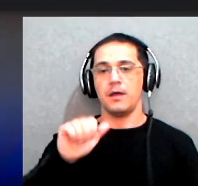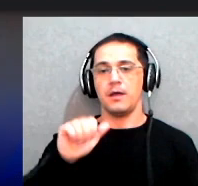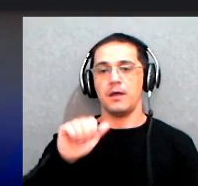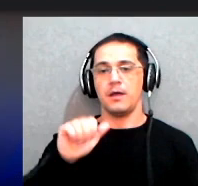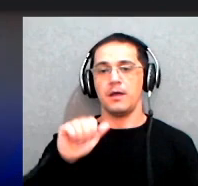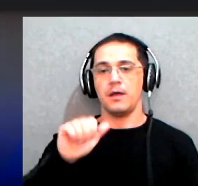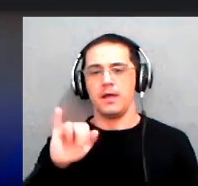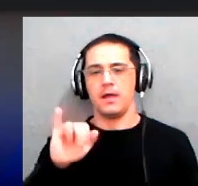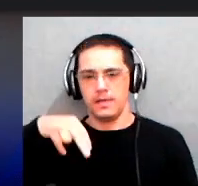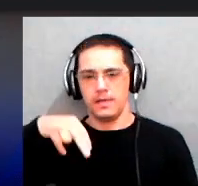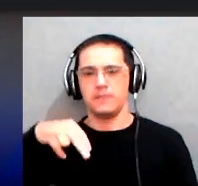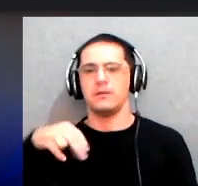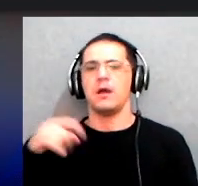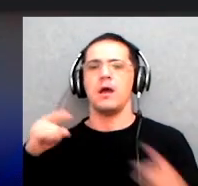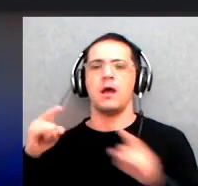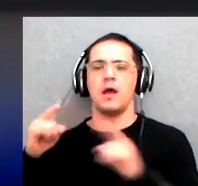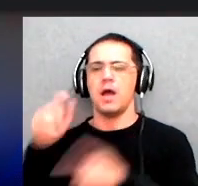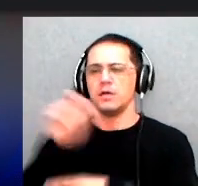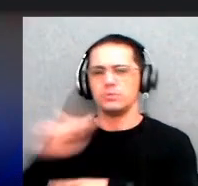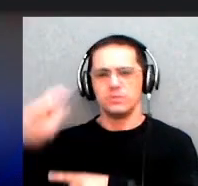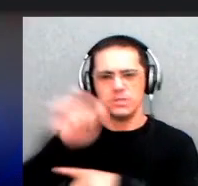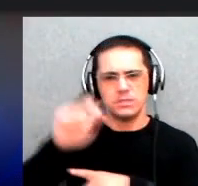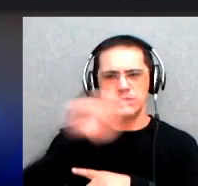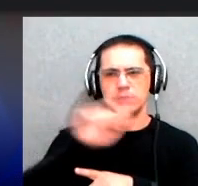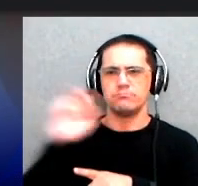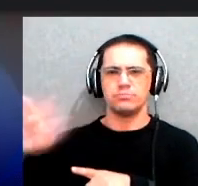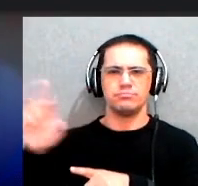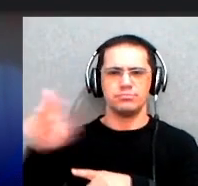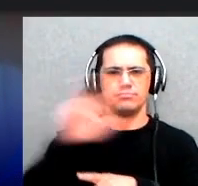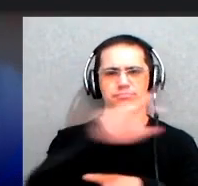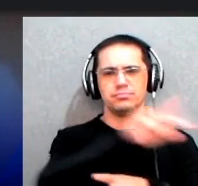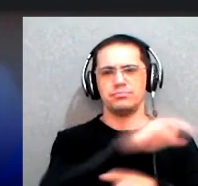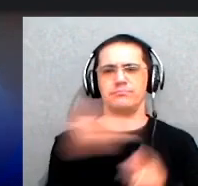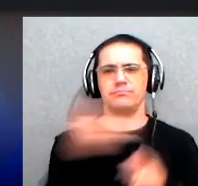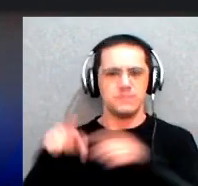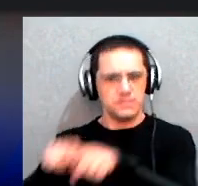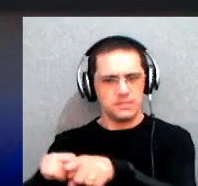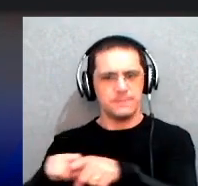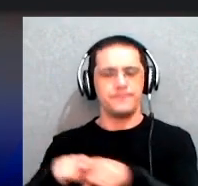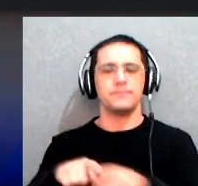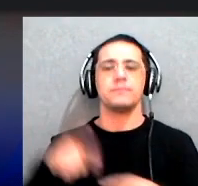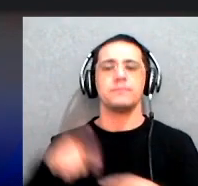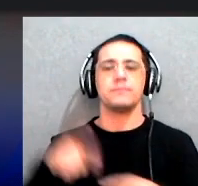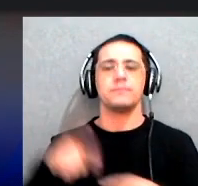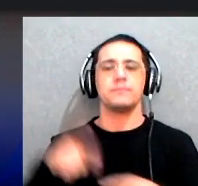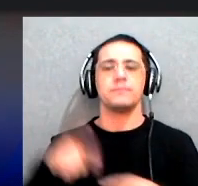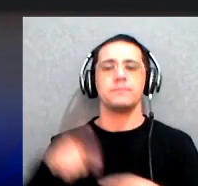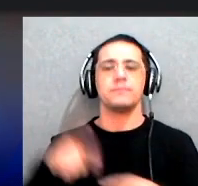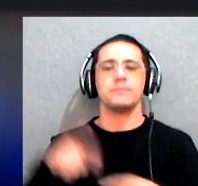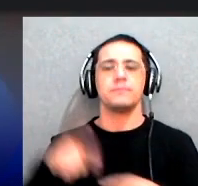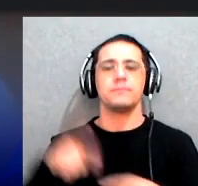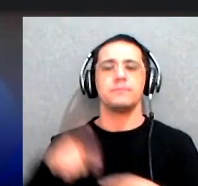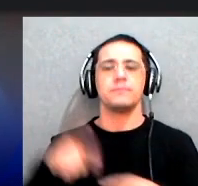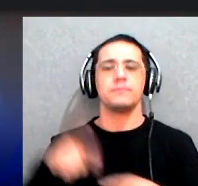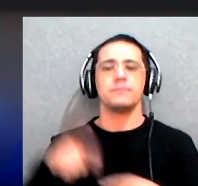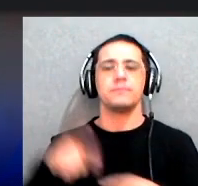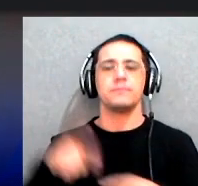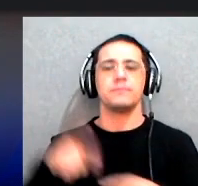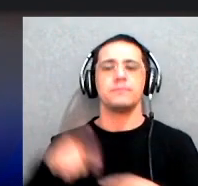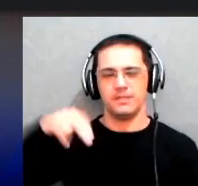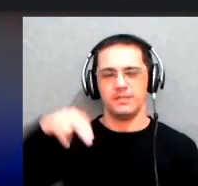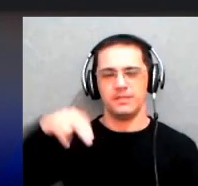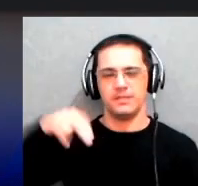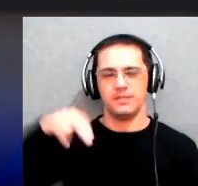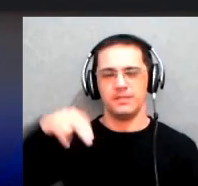irmãs, como a Anacrim RS. A doutora Dineia Anzileiro da Opisol, nossa vice-presidente, na pessoa de quem saúdo a todos os